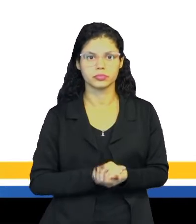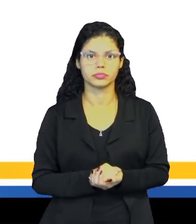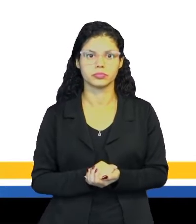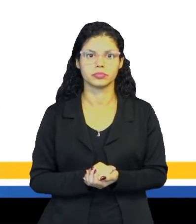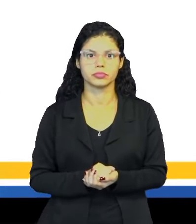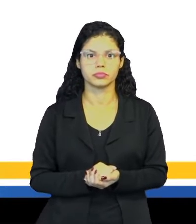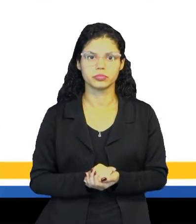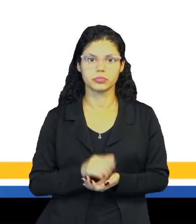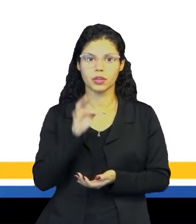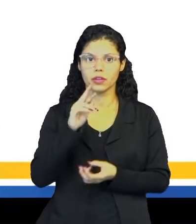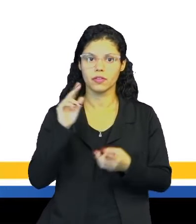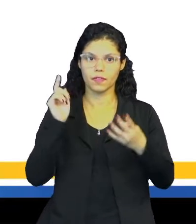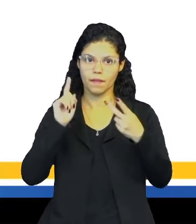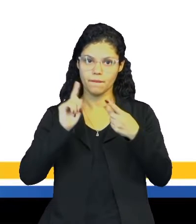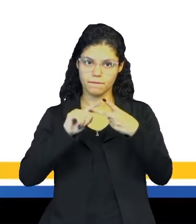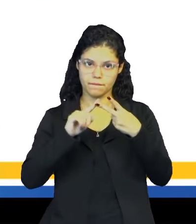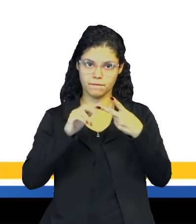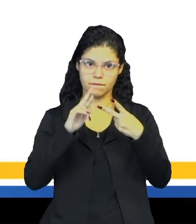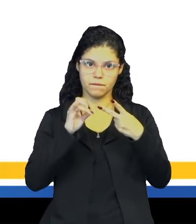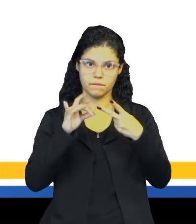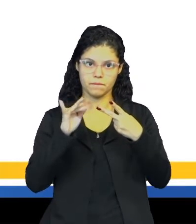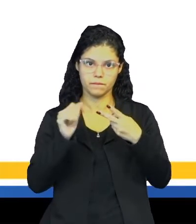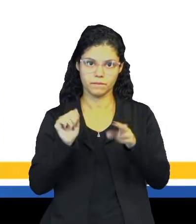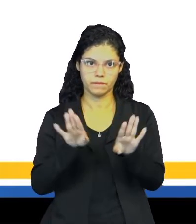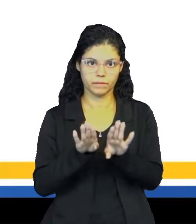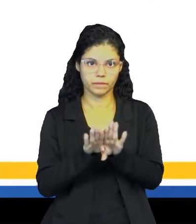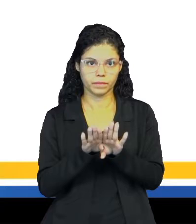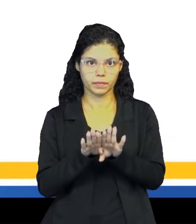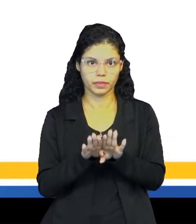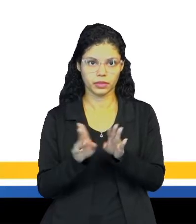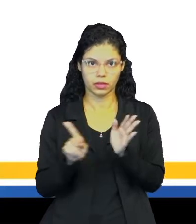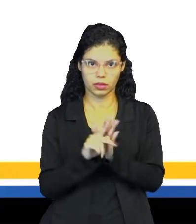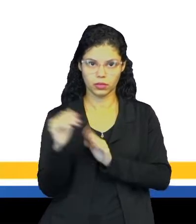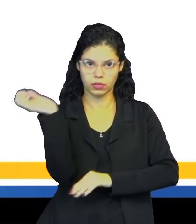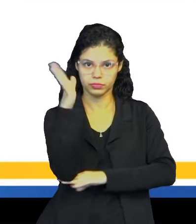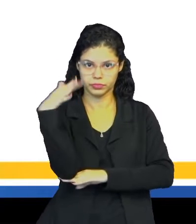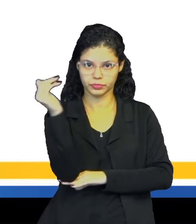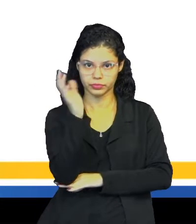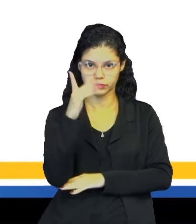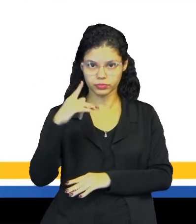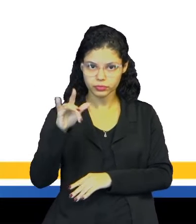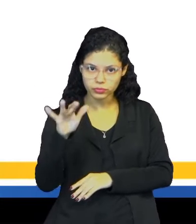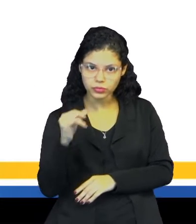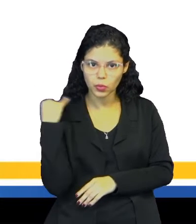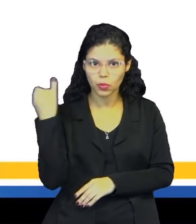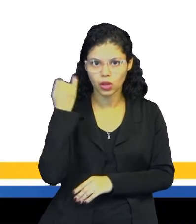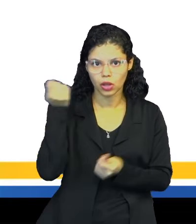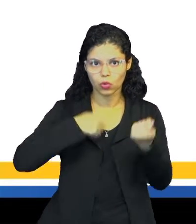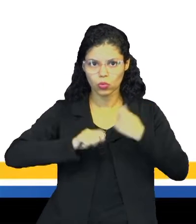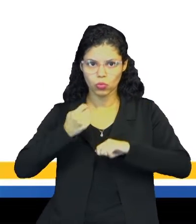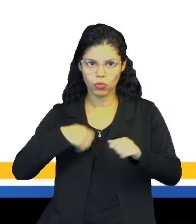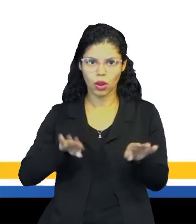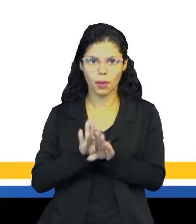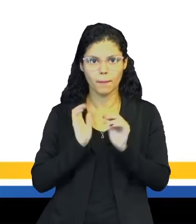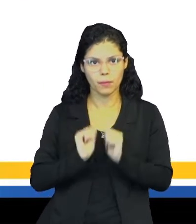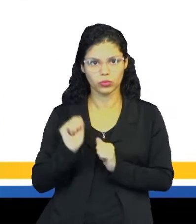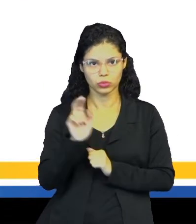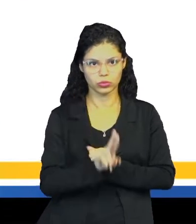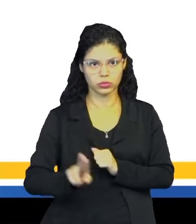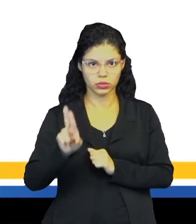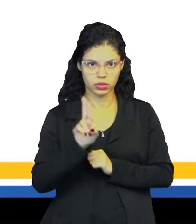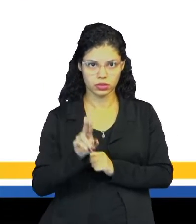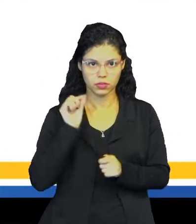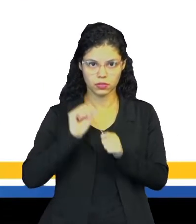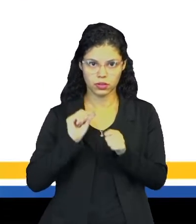As feófitas são algas pardas, são pluricelulares, exclusivamente marinhas, têm uma importância economicamente porque podem ser usadas